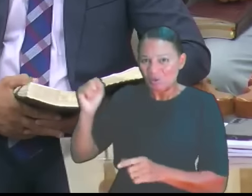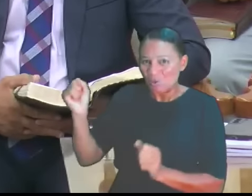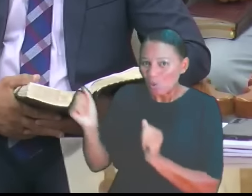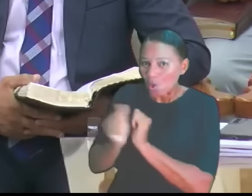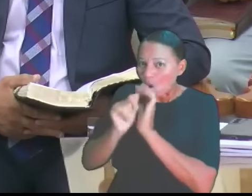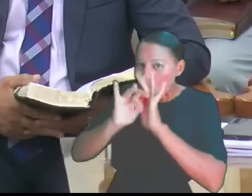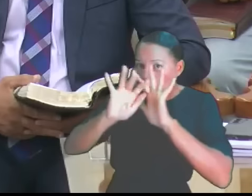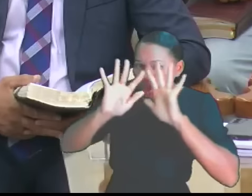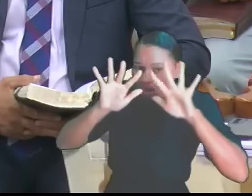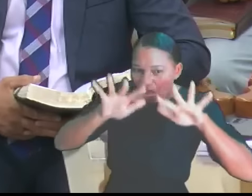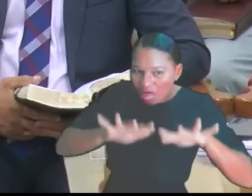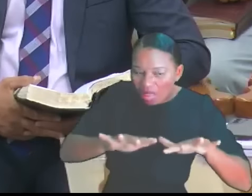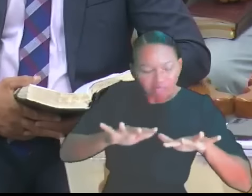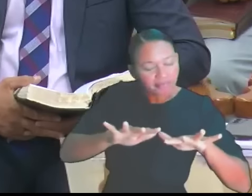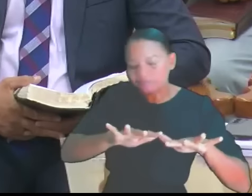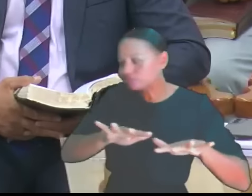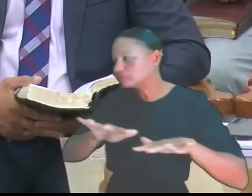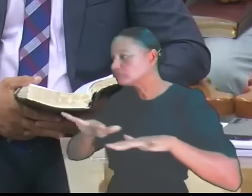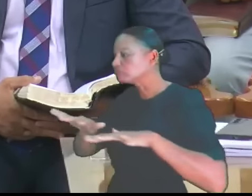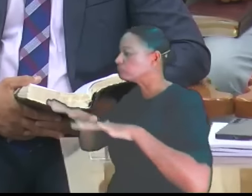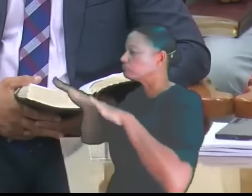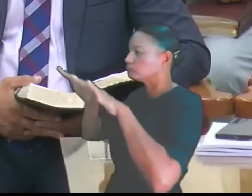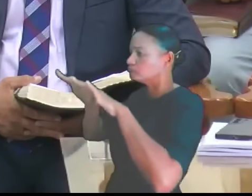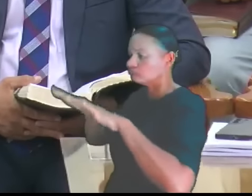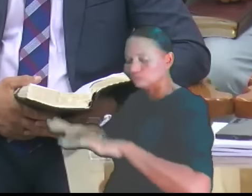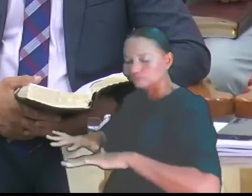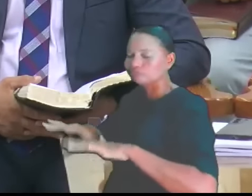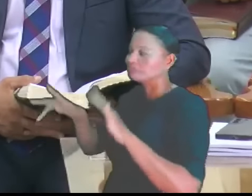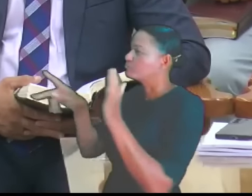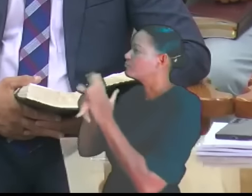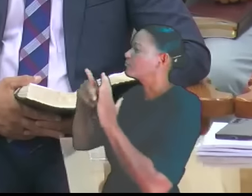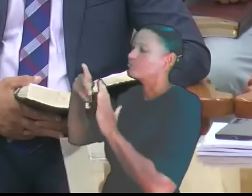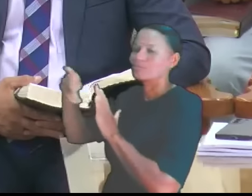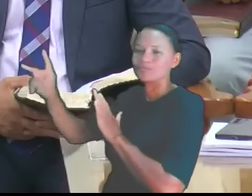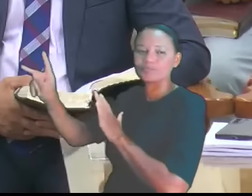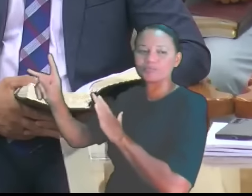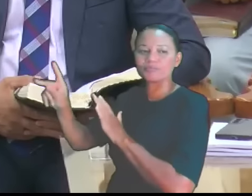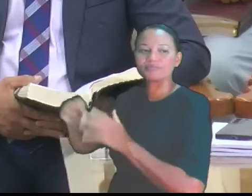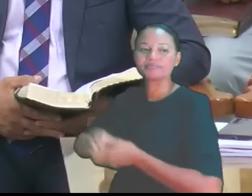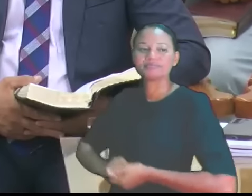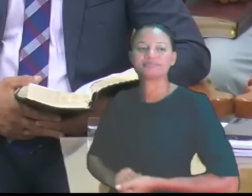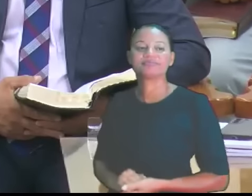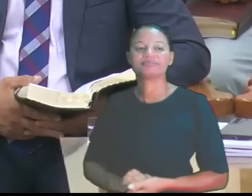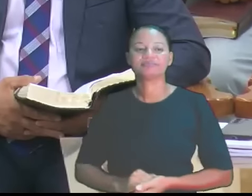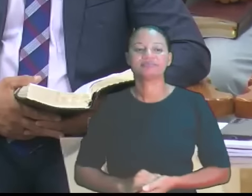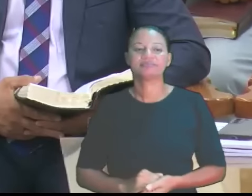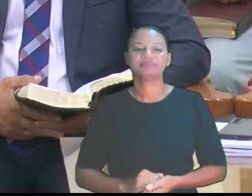Glória é dele, glória é dele, glória é dele, glória é dele.